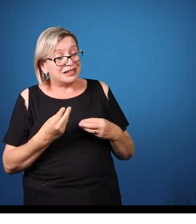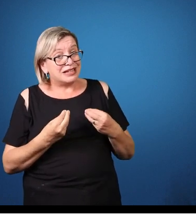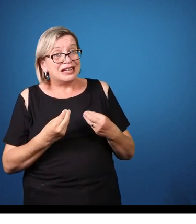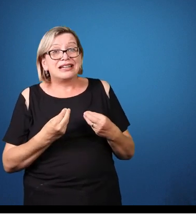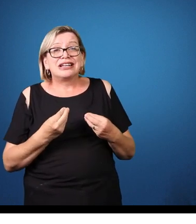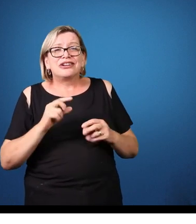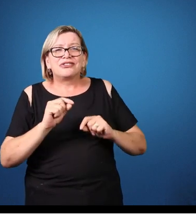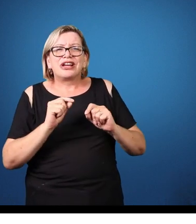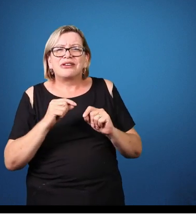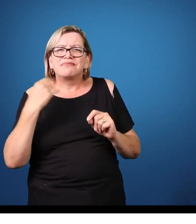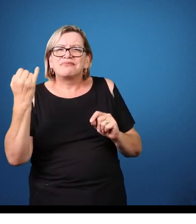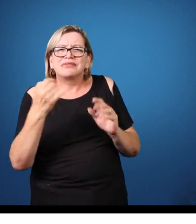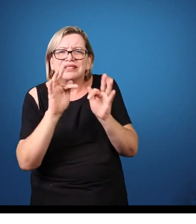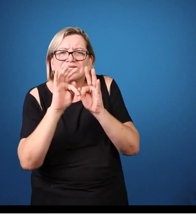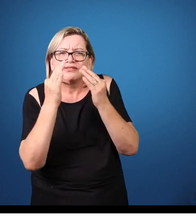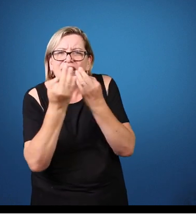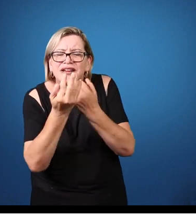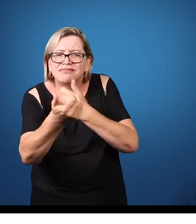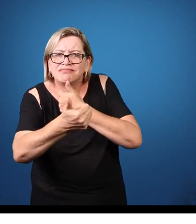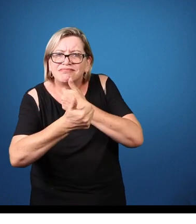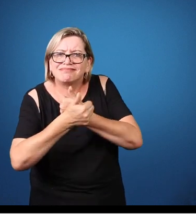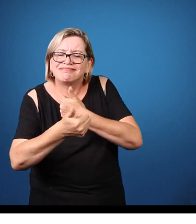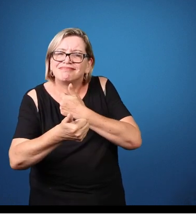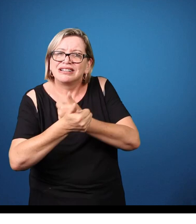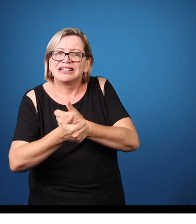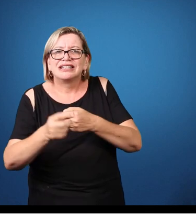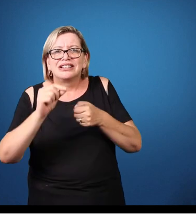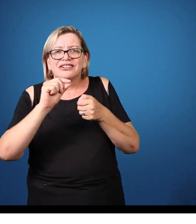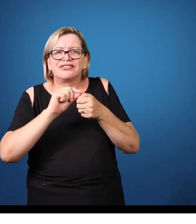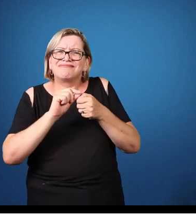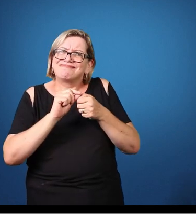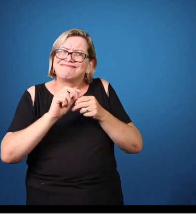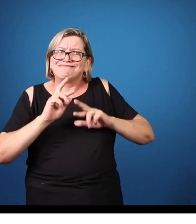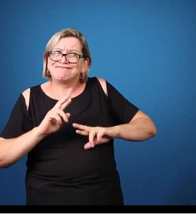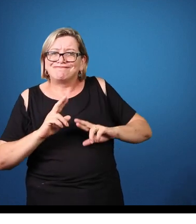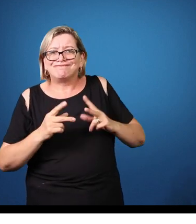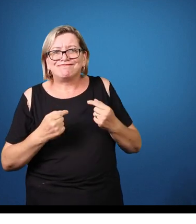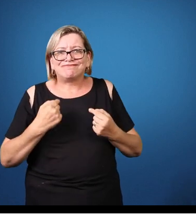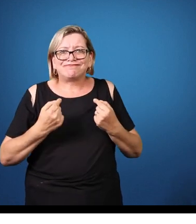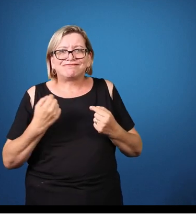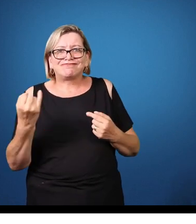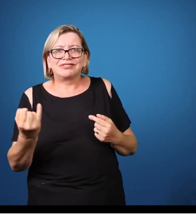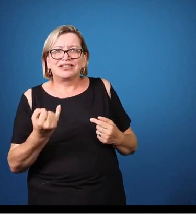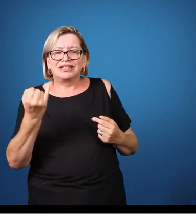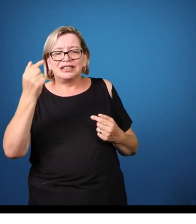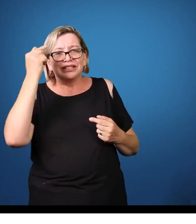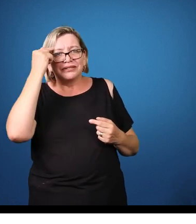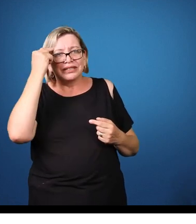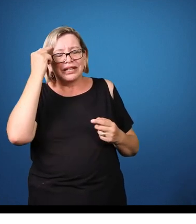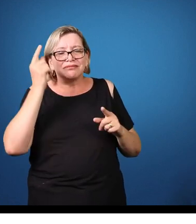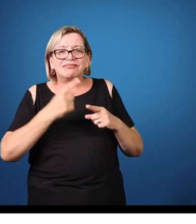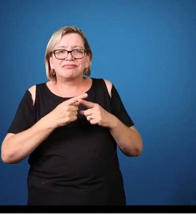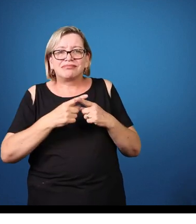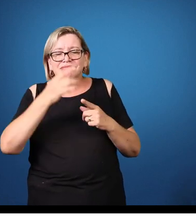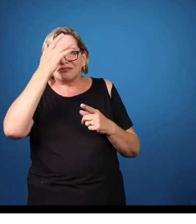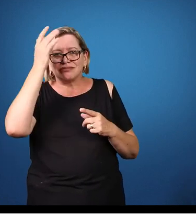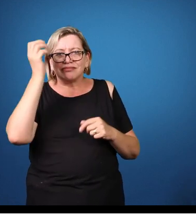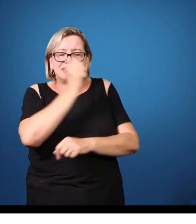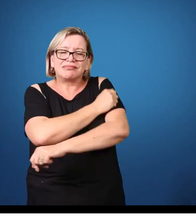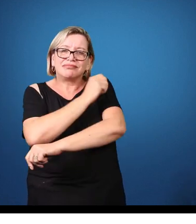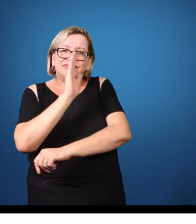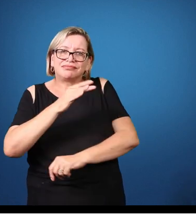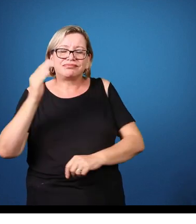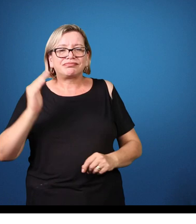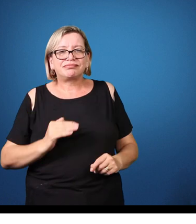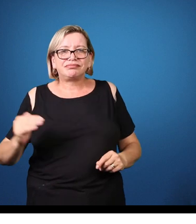diferença, né? Dado que a princípio são adultos. Mas eu acho que a princípio sim. Vai